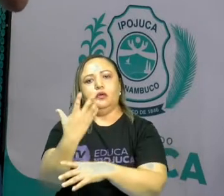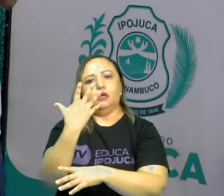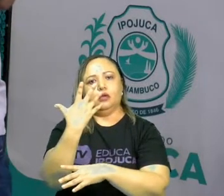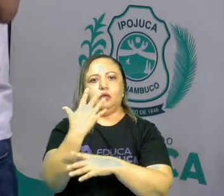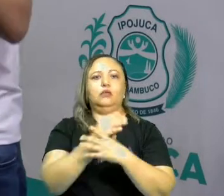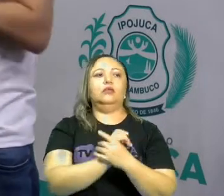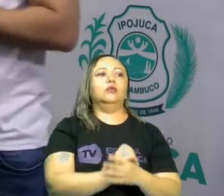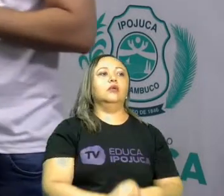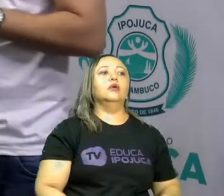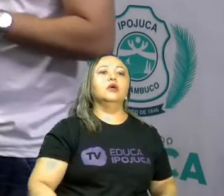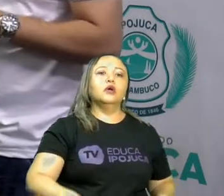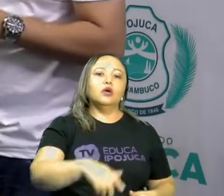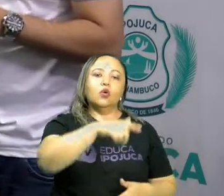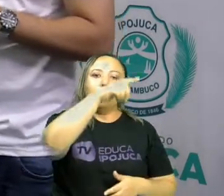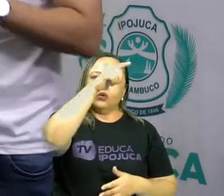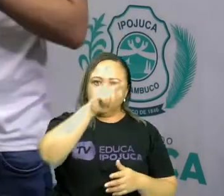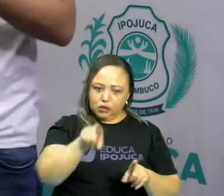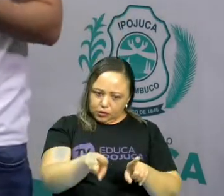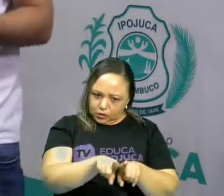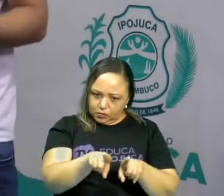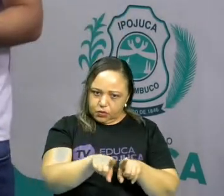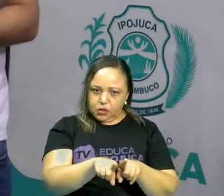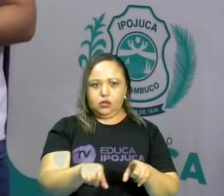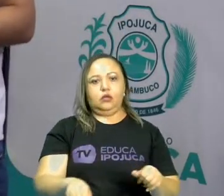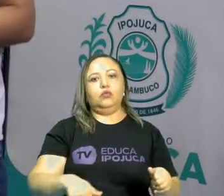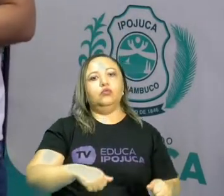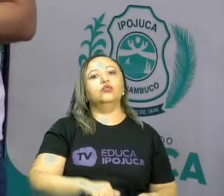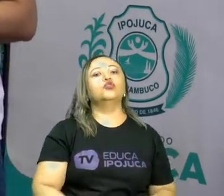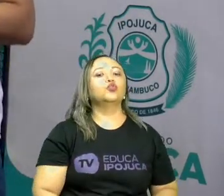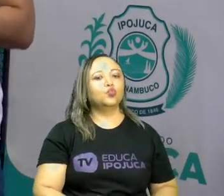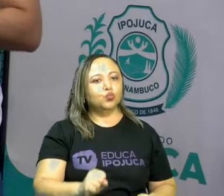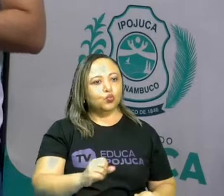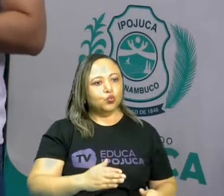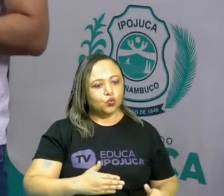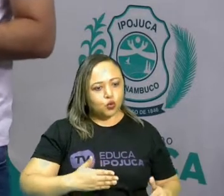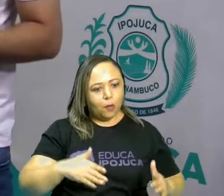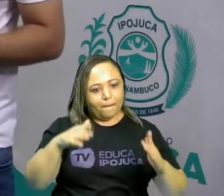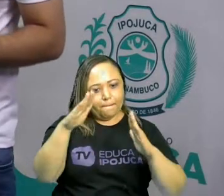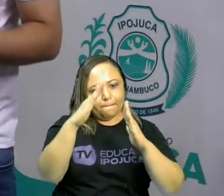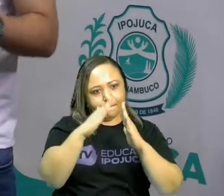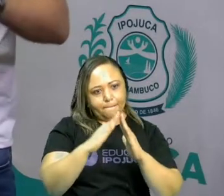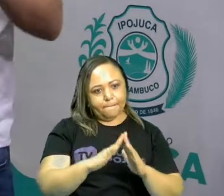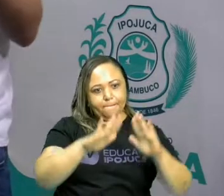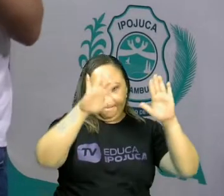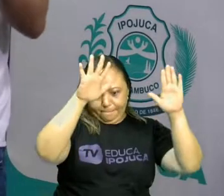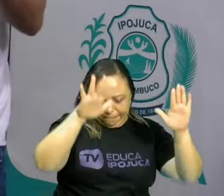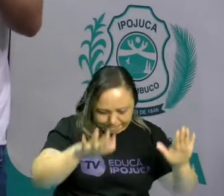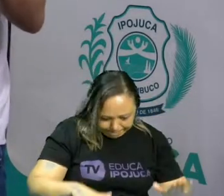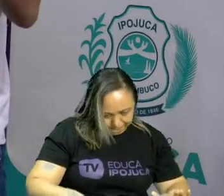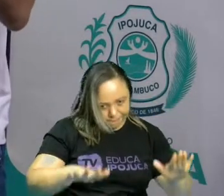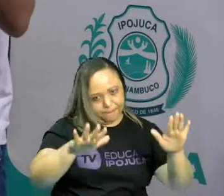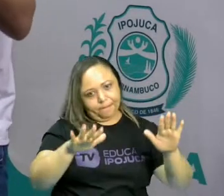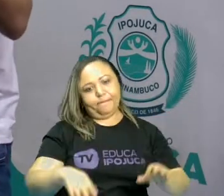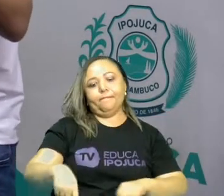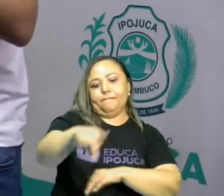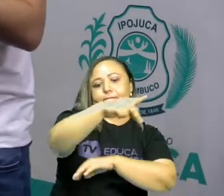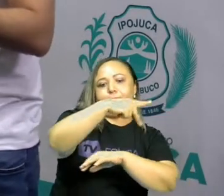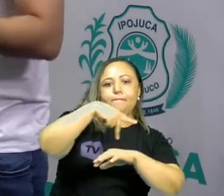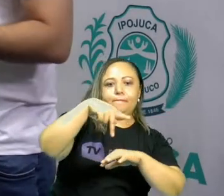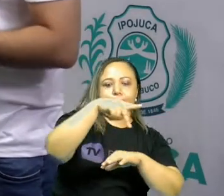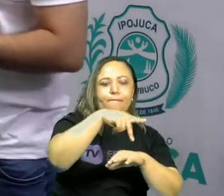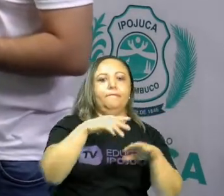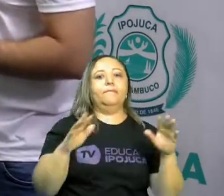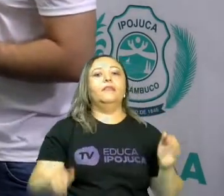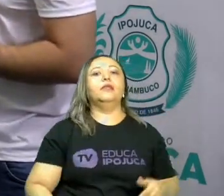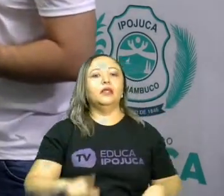e outra maneira nós temos um humanos a países muçulmanos eles também tem o seu próprio